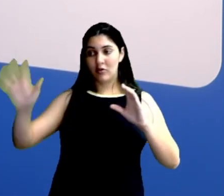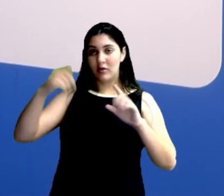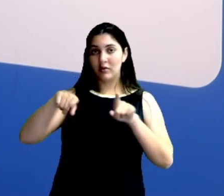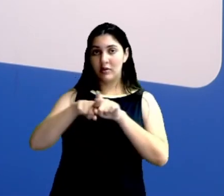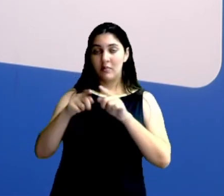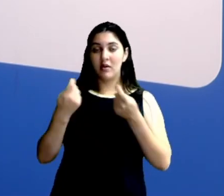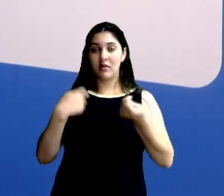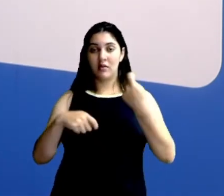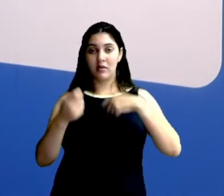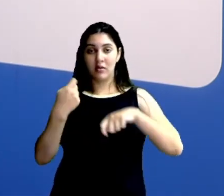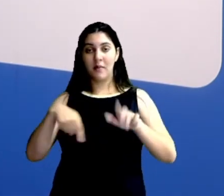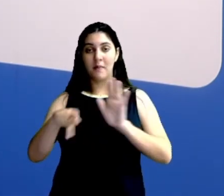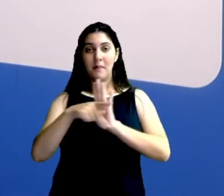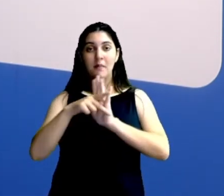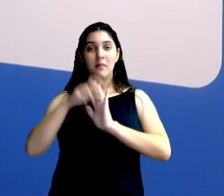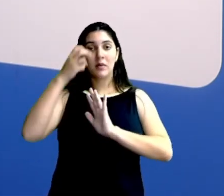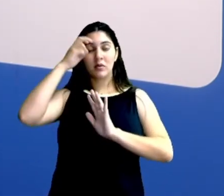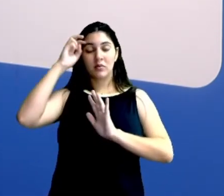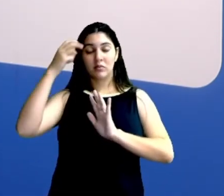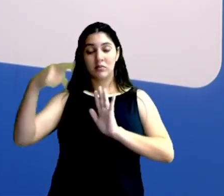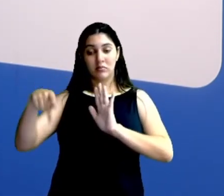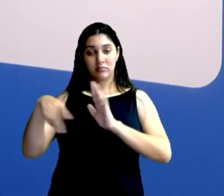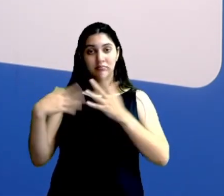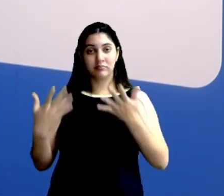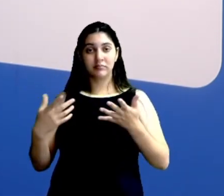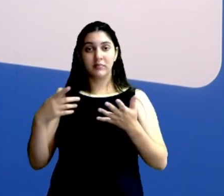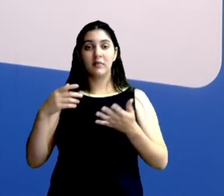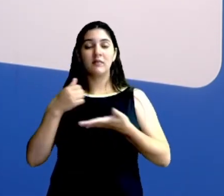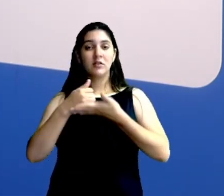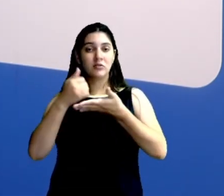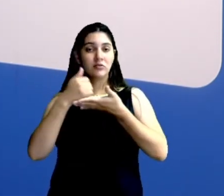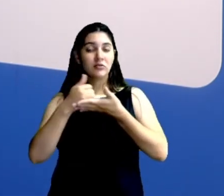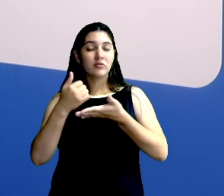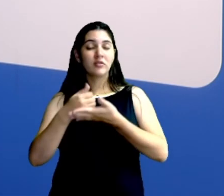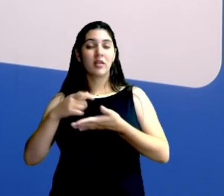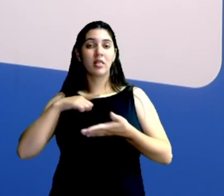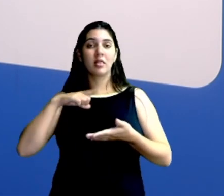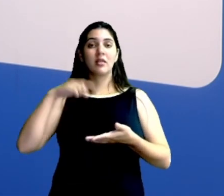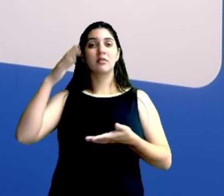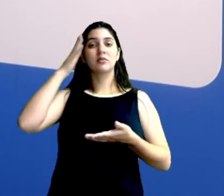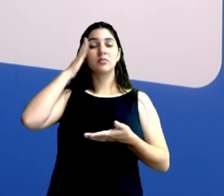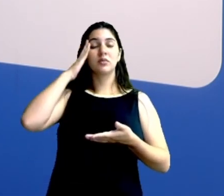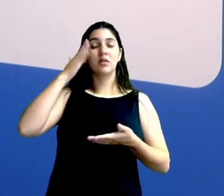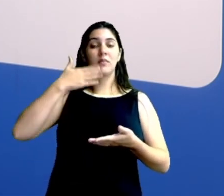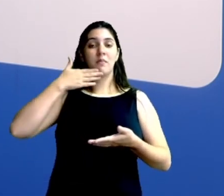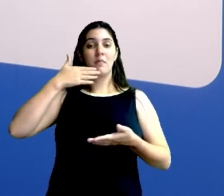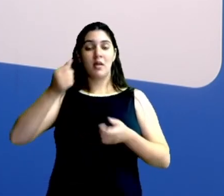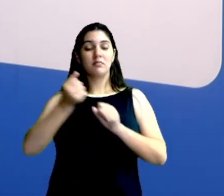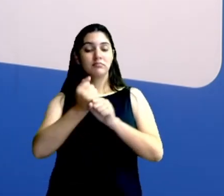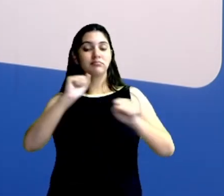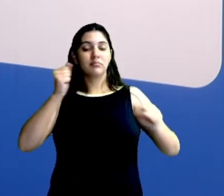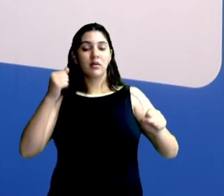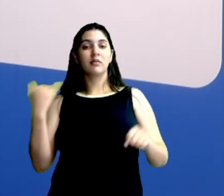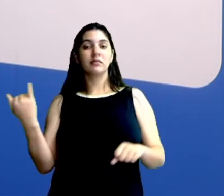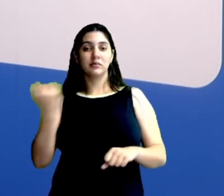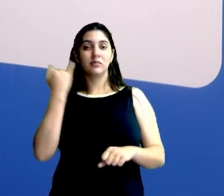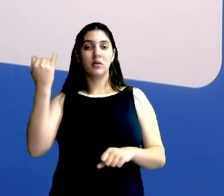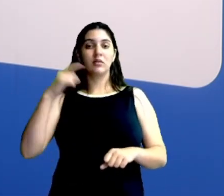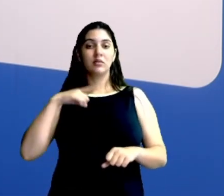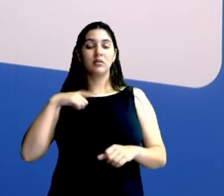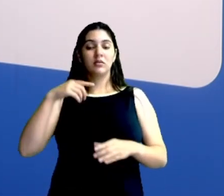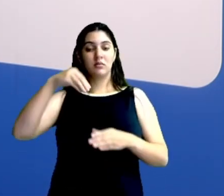e da própria cultura em si vai nos ajudar a ter uma compreensão melhor ou maior sobre a importância que